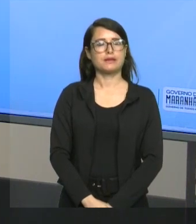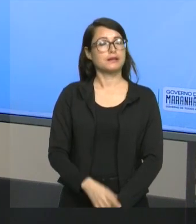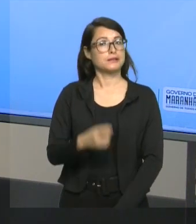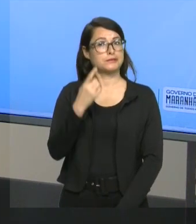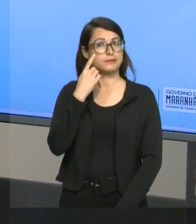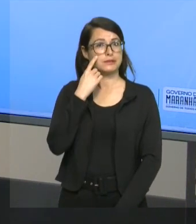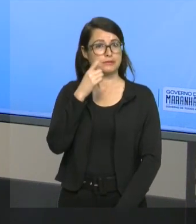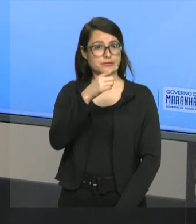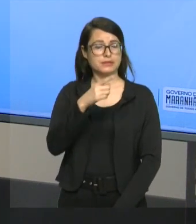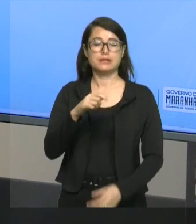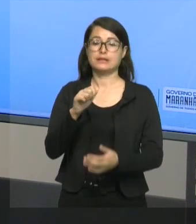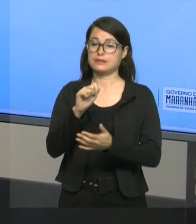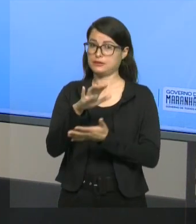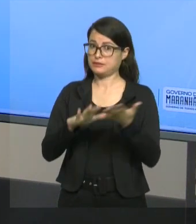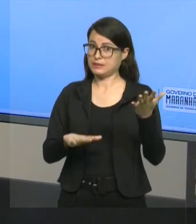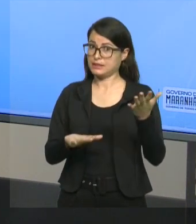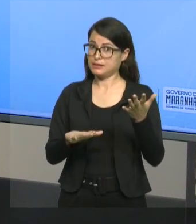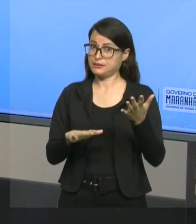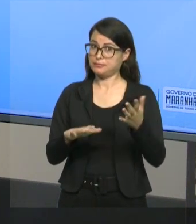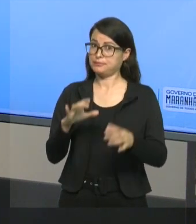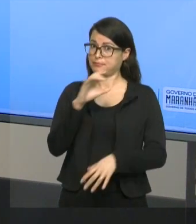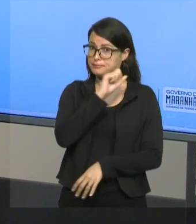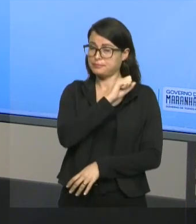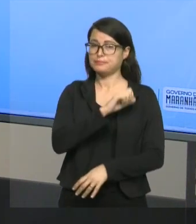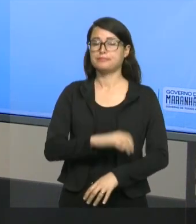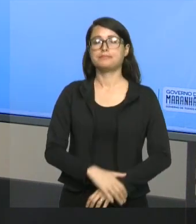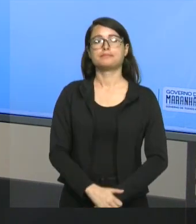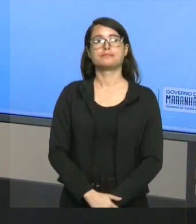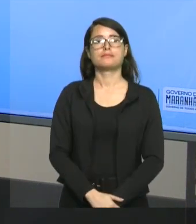Vamos fazer um pequeno exercício?